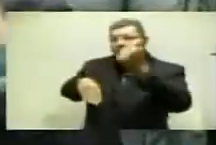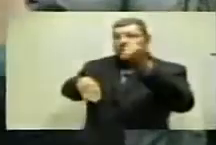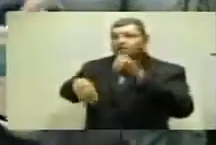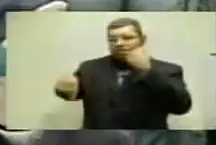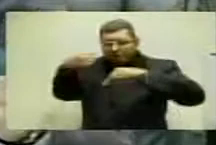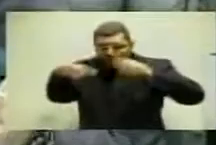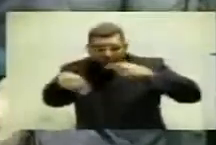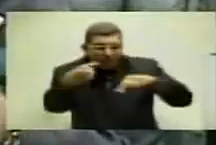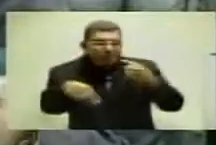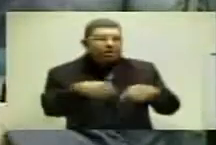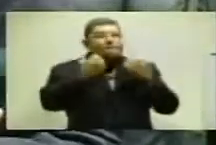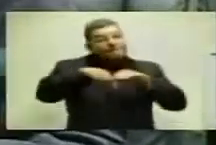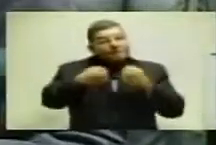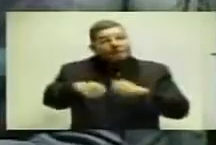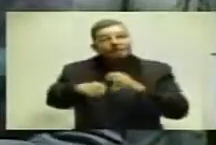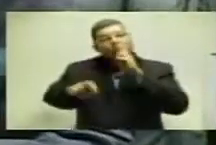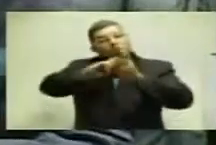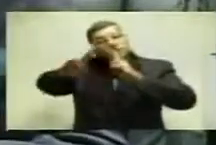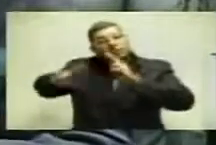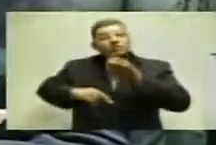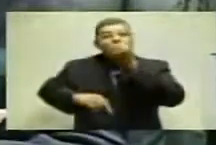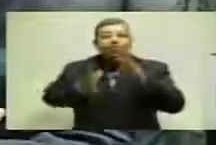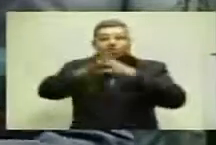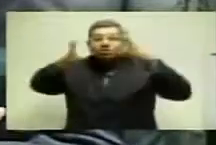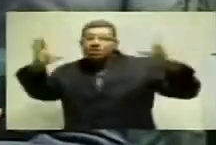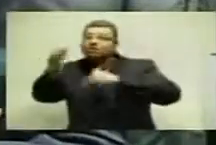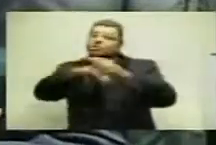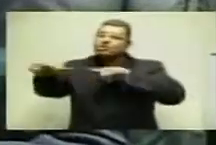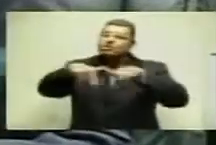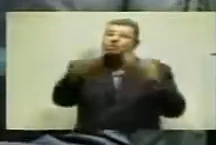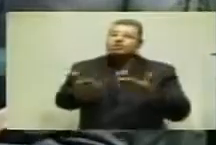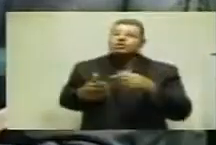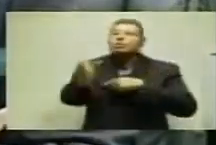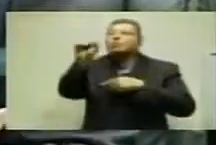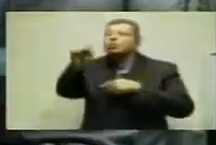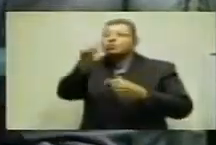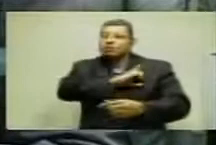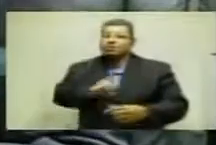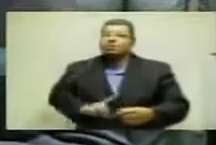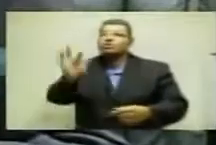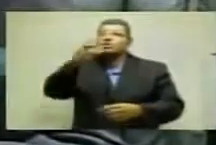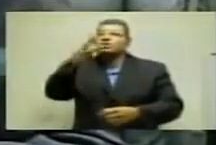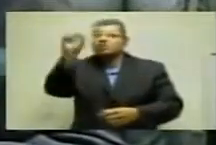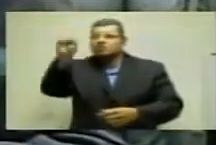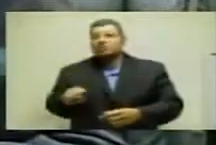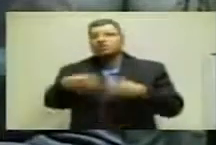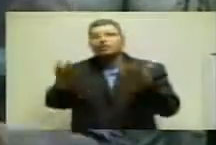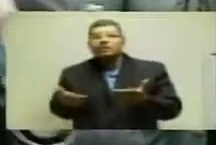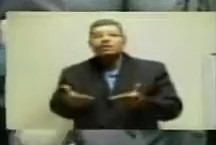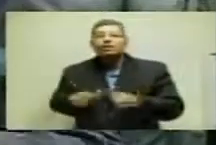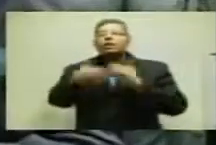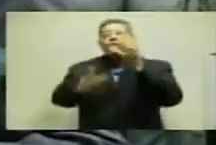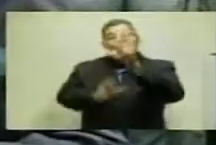assunto. A bancada federal precisa dar uma ressonância maior sobre isso. Temos 8 deputados federais e 3 senadores.